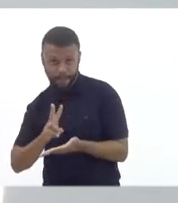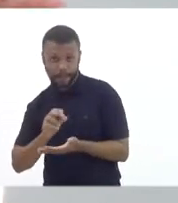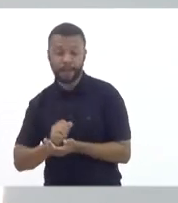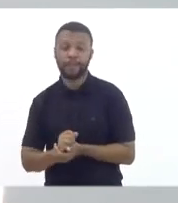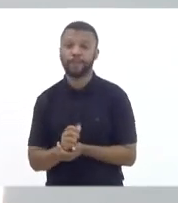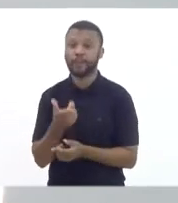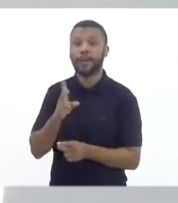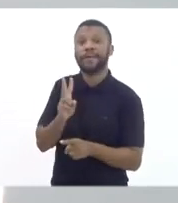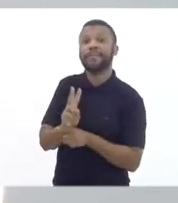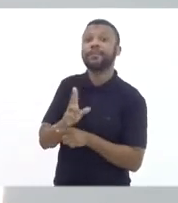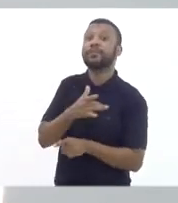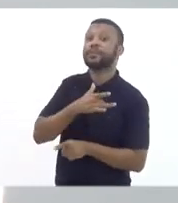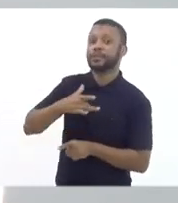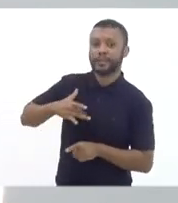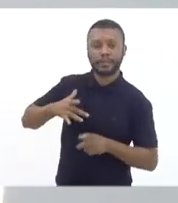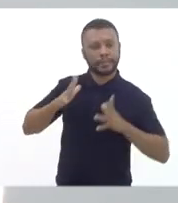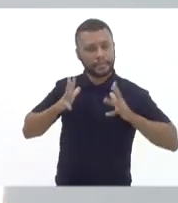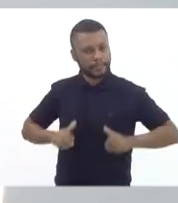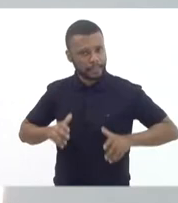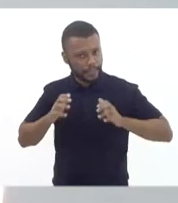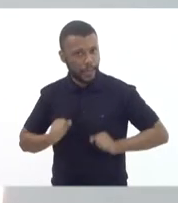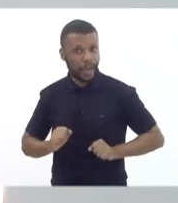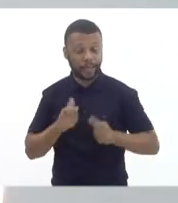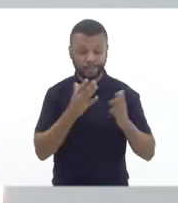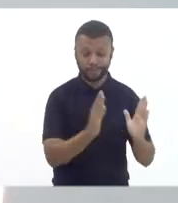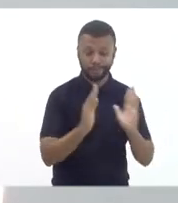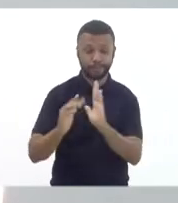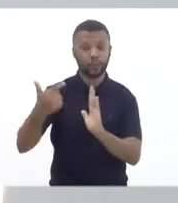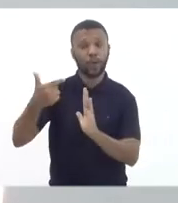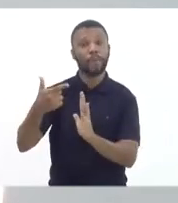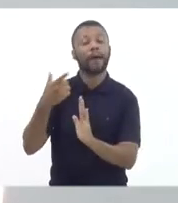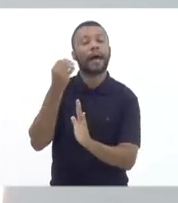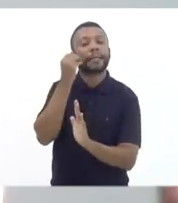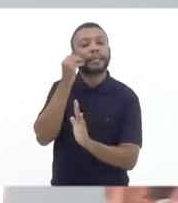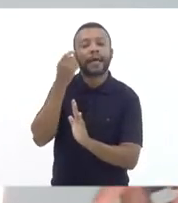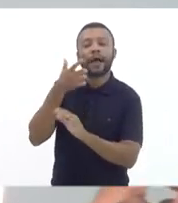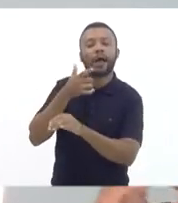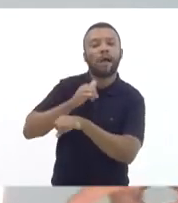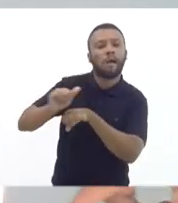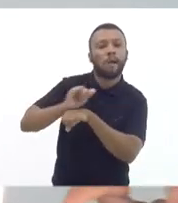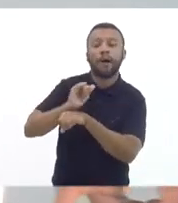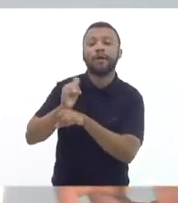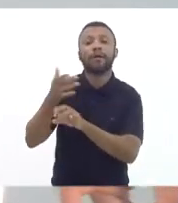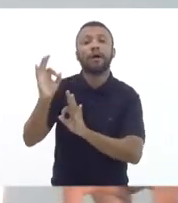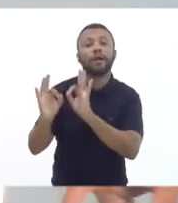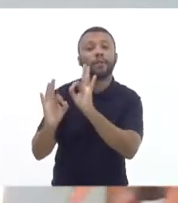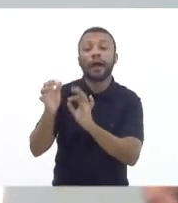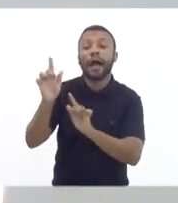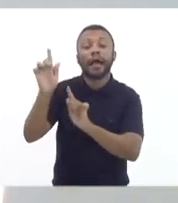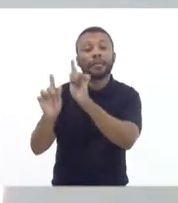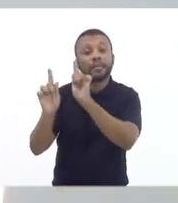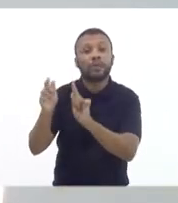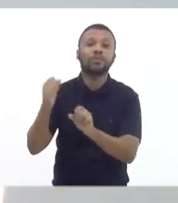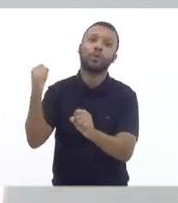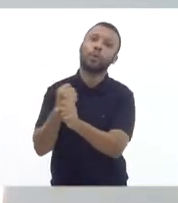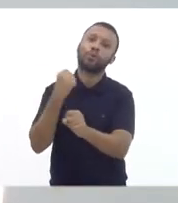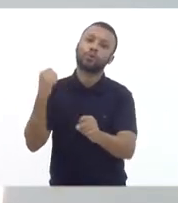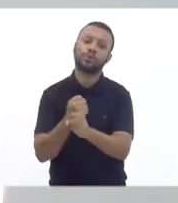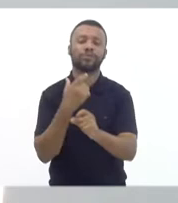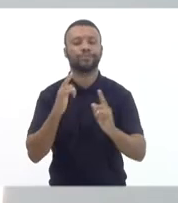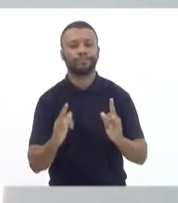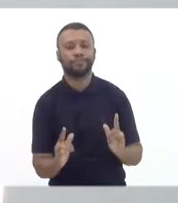está pronto, estamos indo para a fase 2, que é fazer licitação de construção de edifício, construção